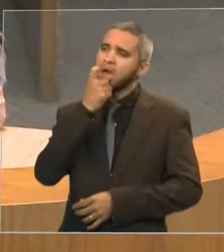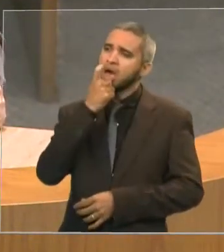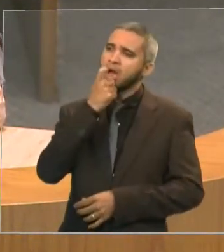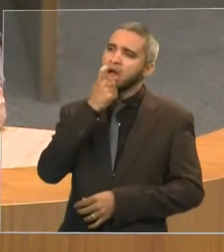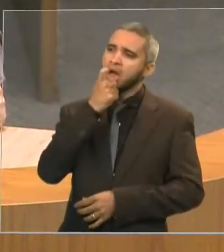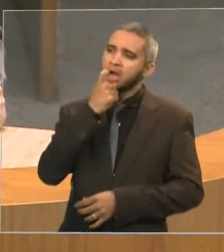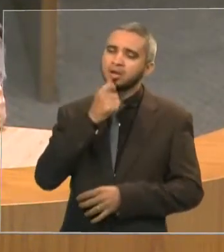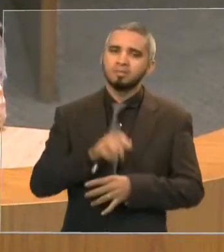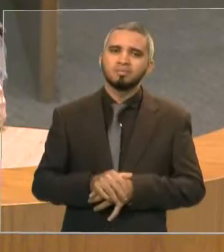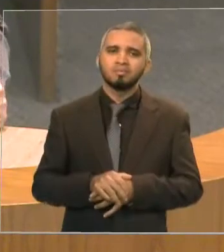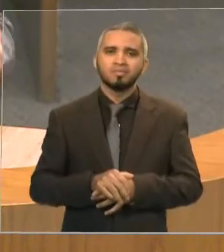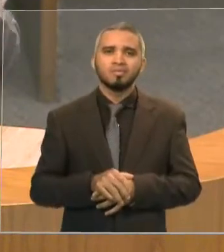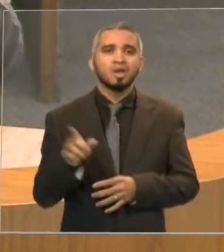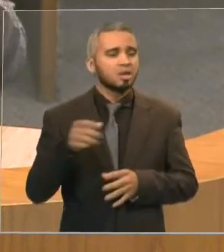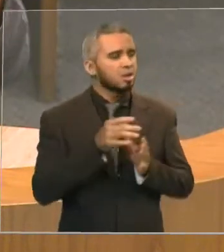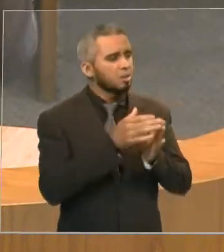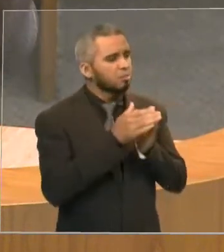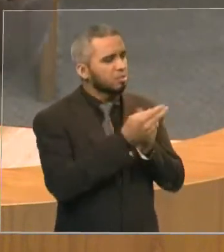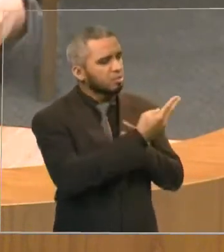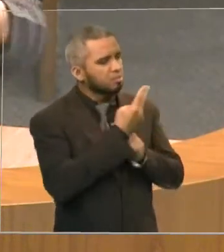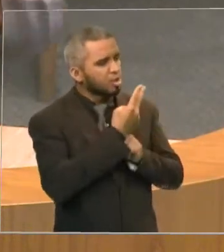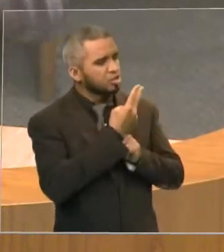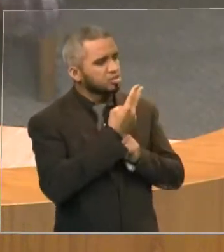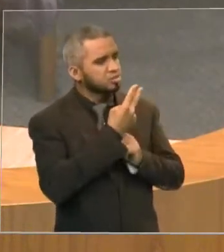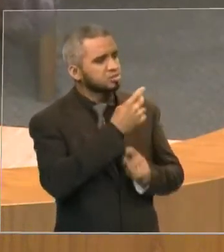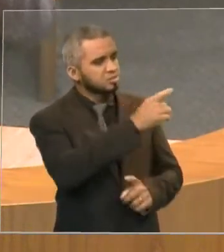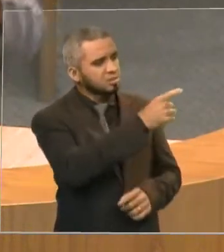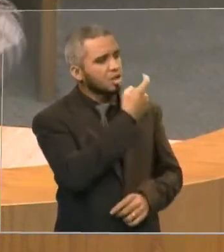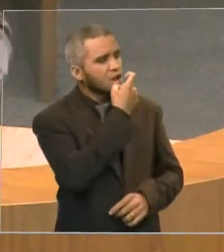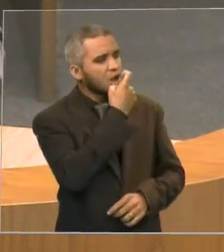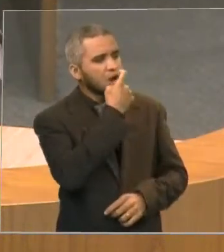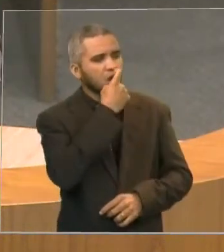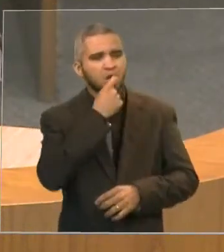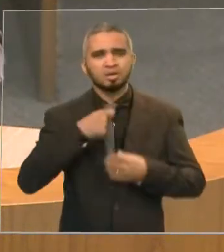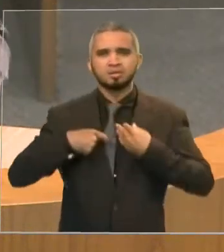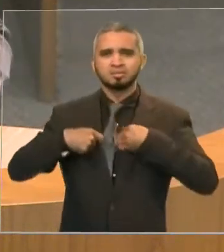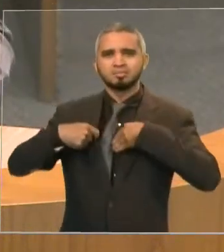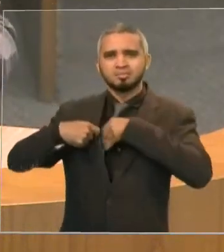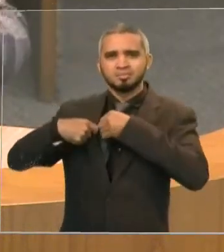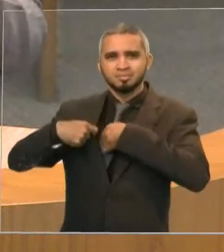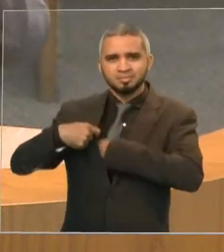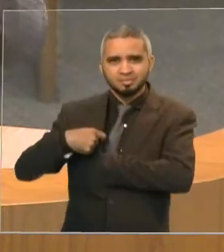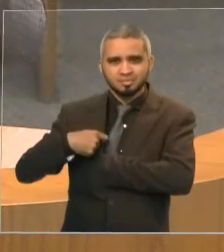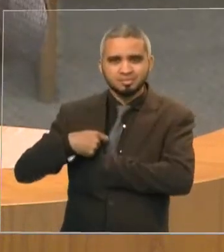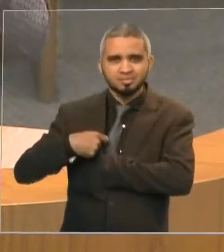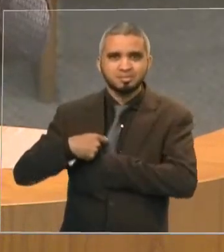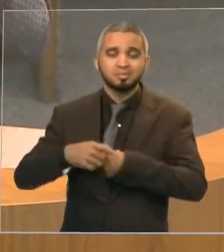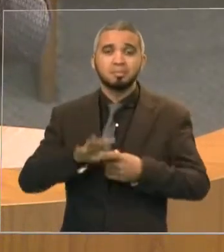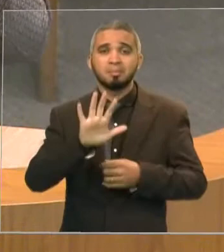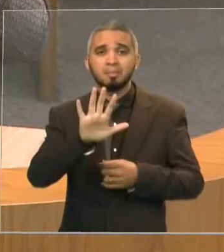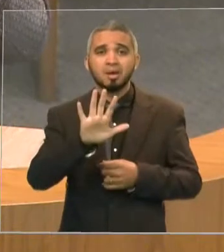pediu. Pediu, botou, esqueceu de me entregar e meteu no bolso. Só que ele botou sem tampa,